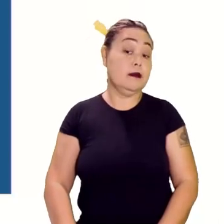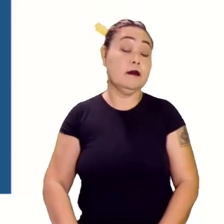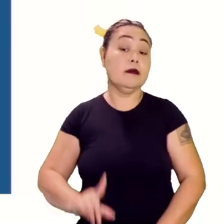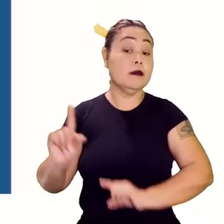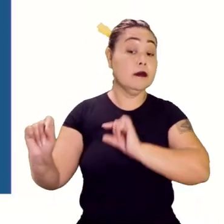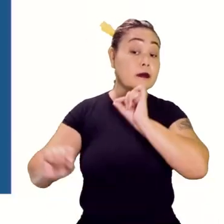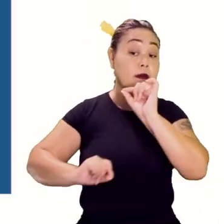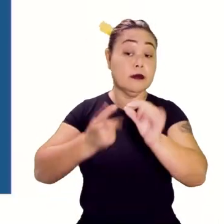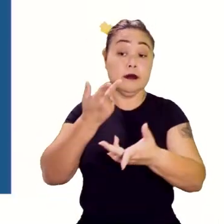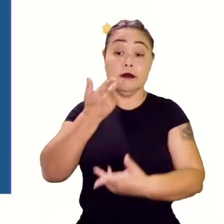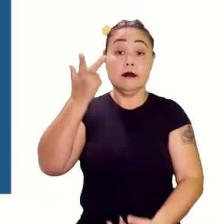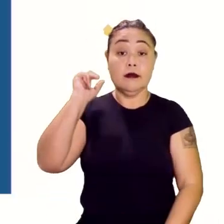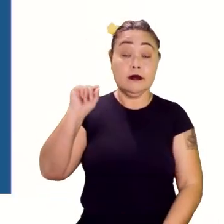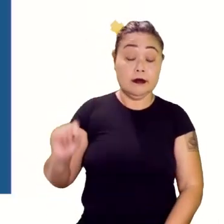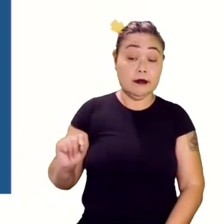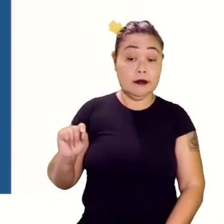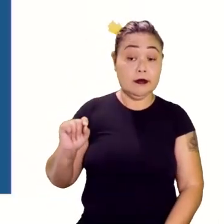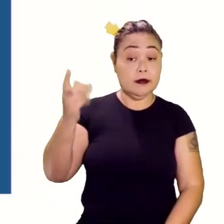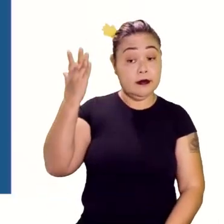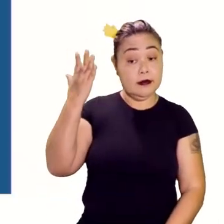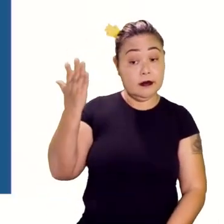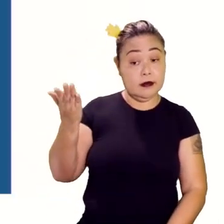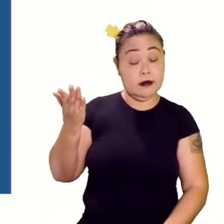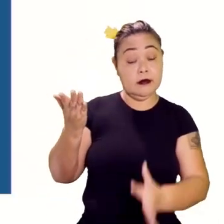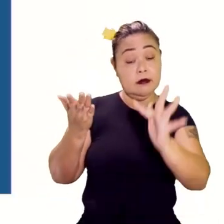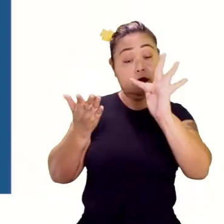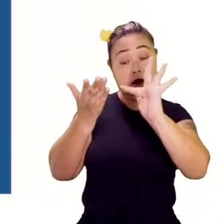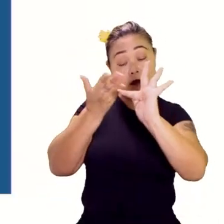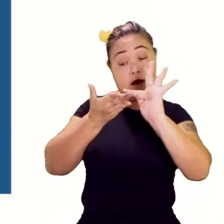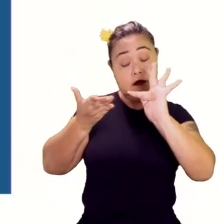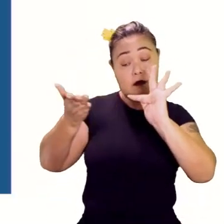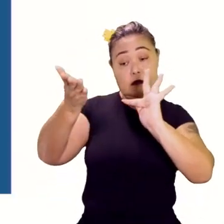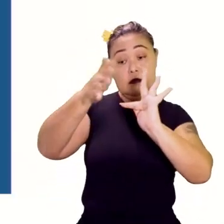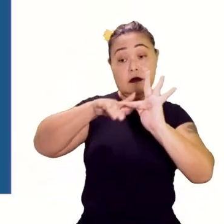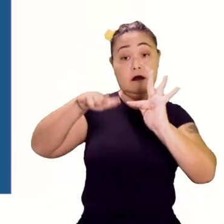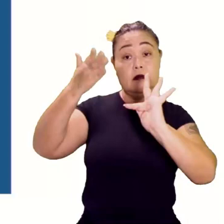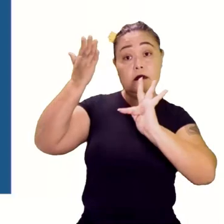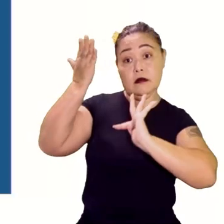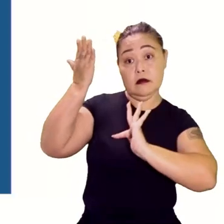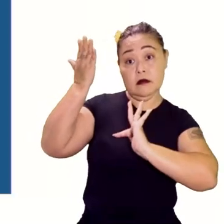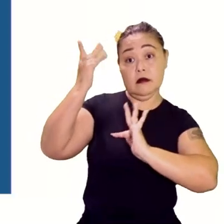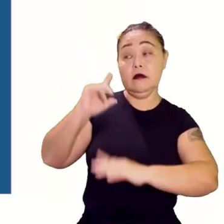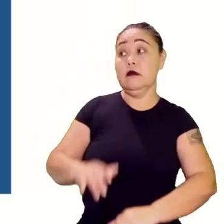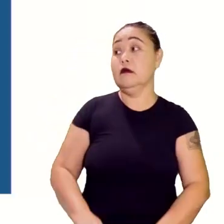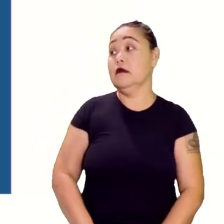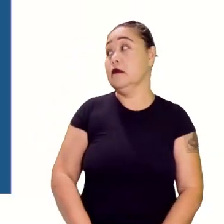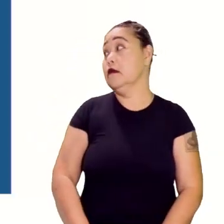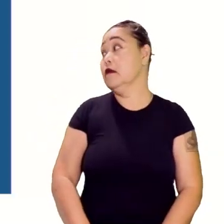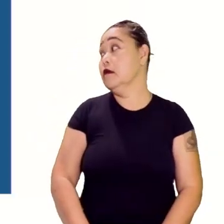O que se pode afirmar dessa função?